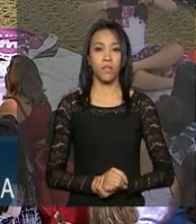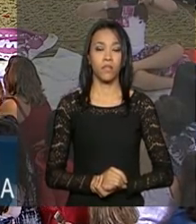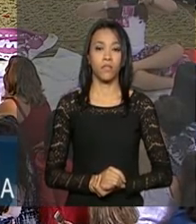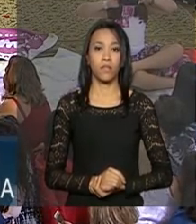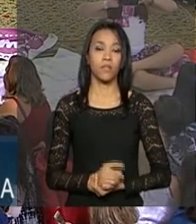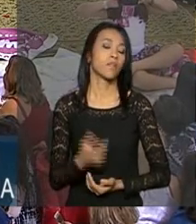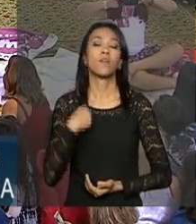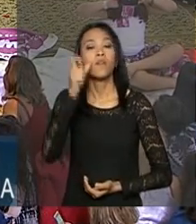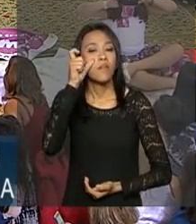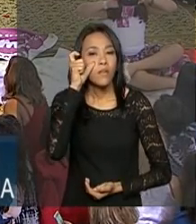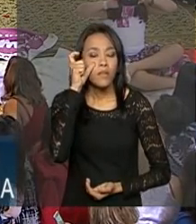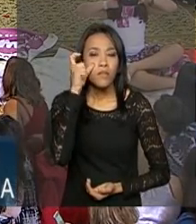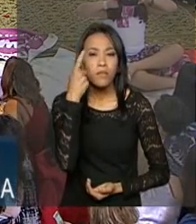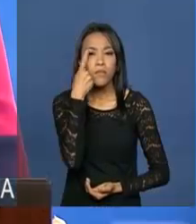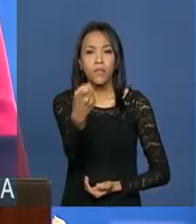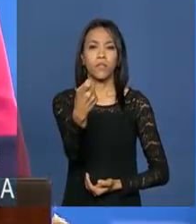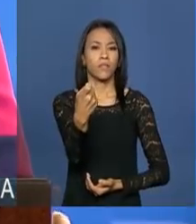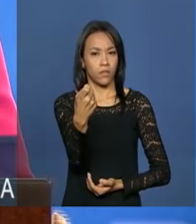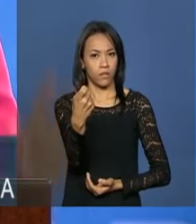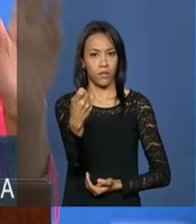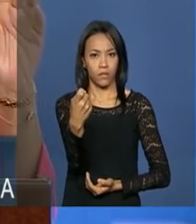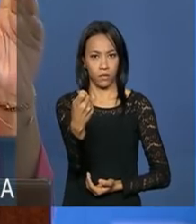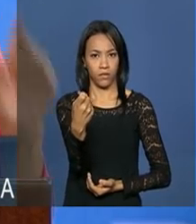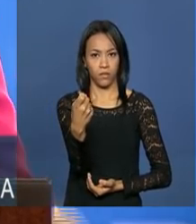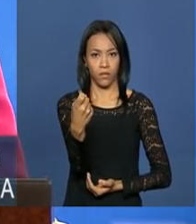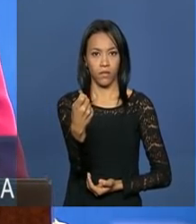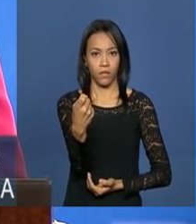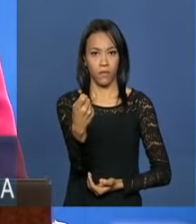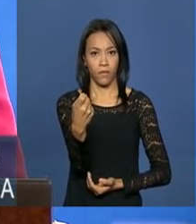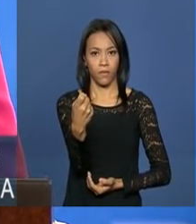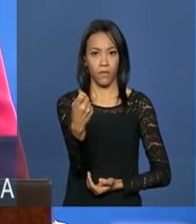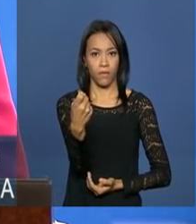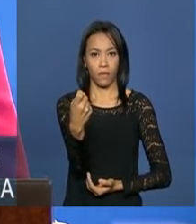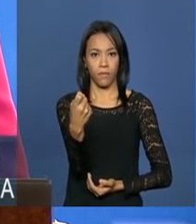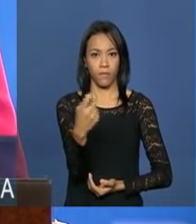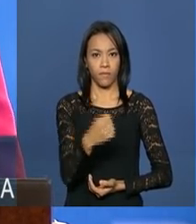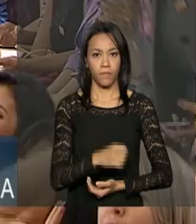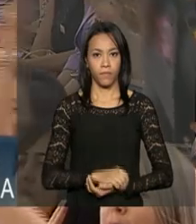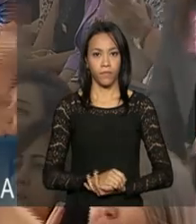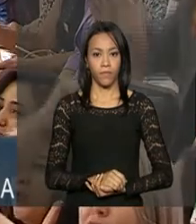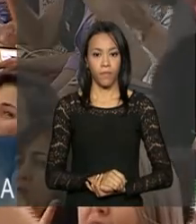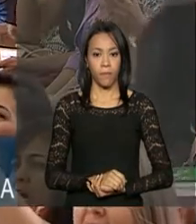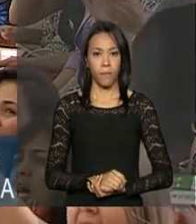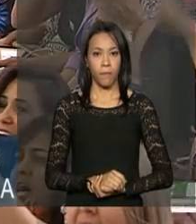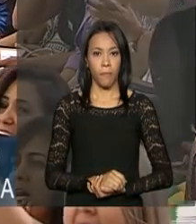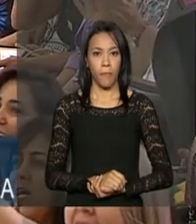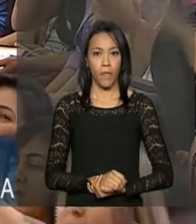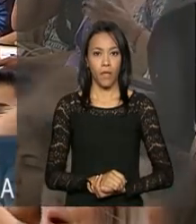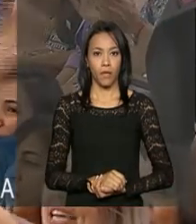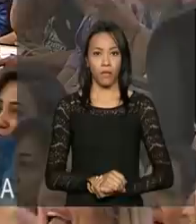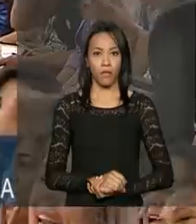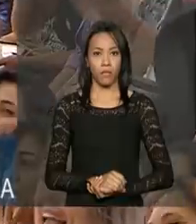E é interessante sinalizar mulher do meu país. Eu vou